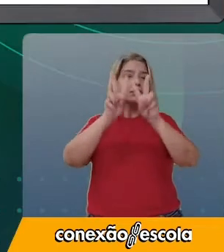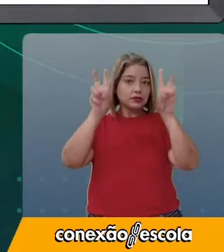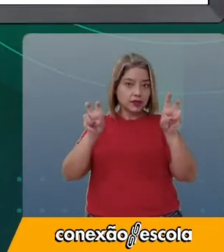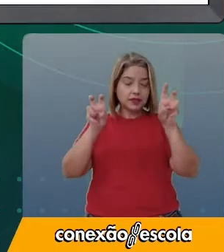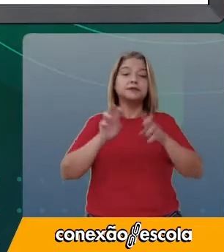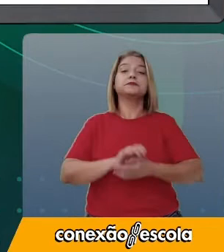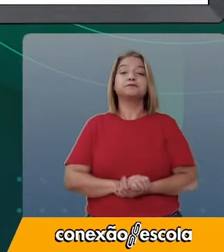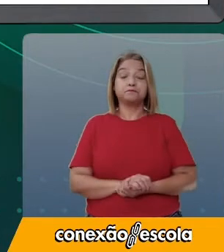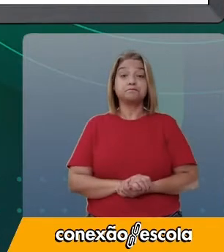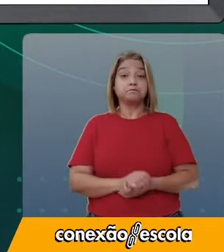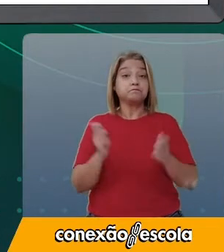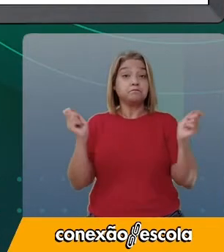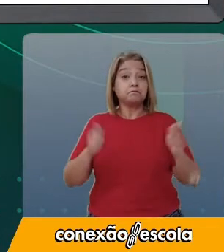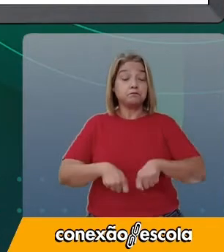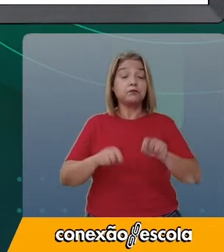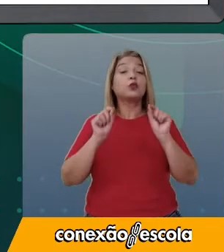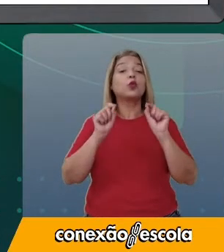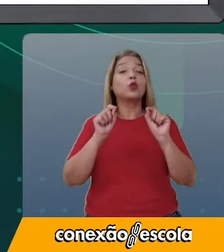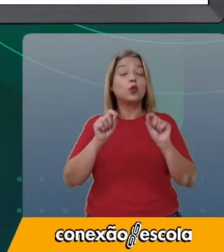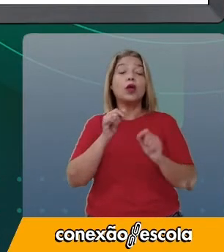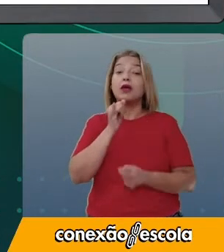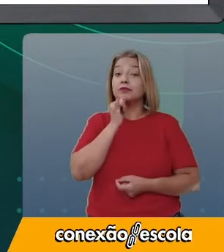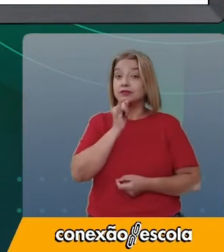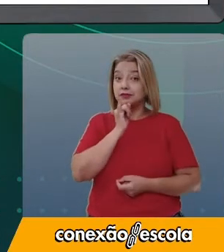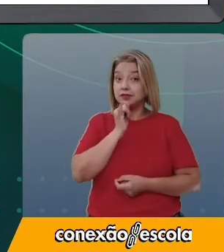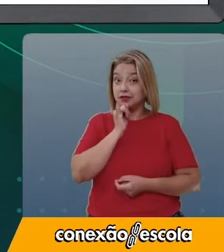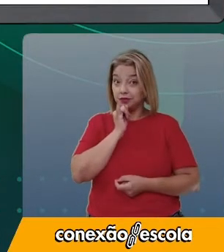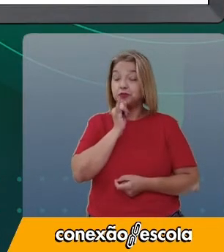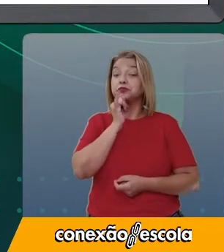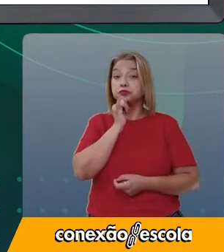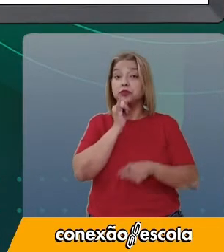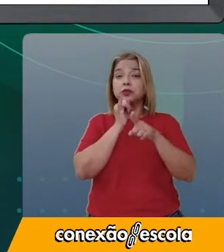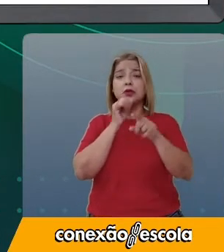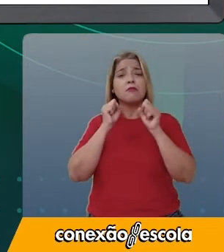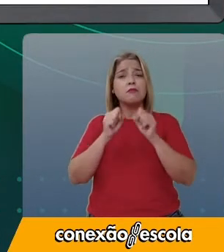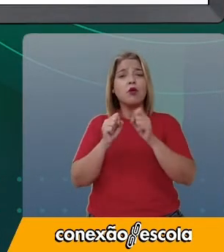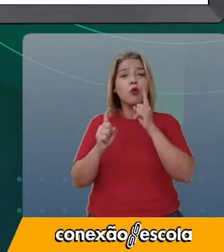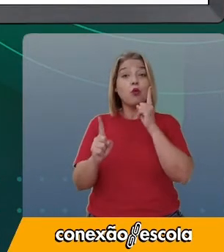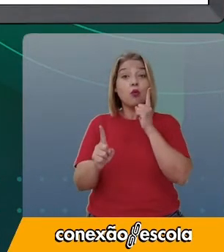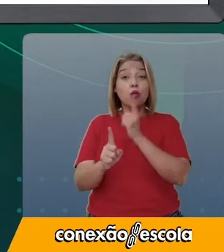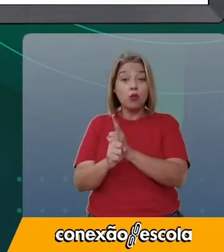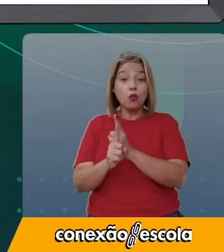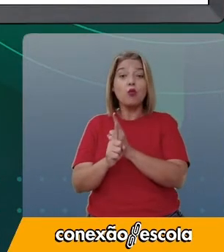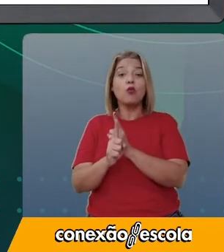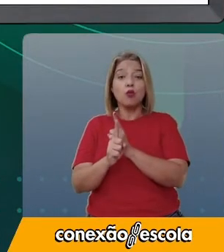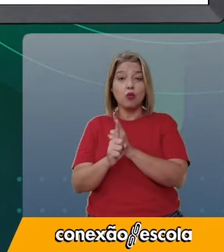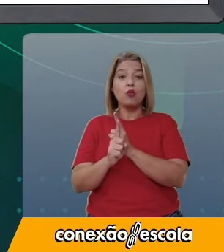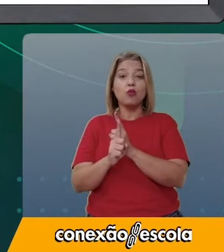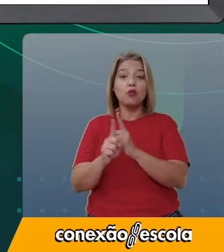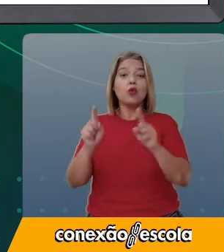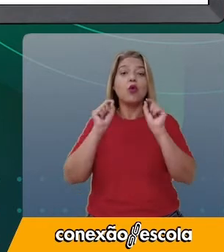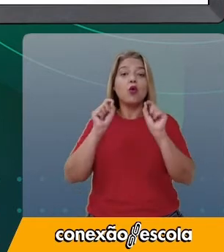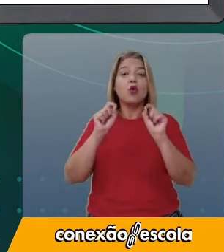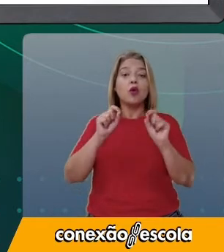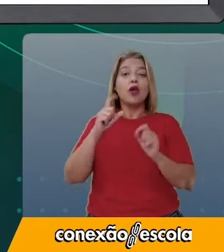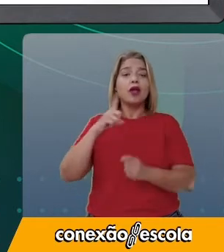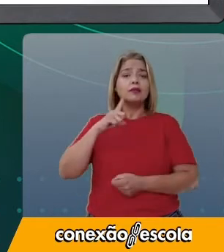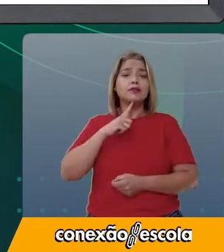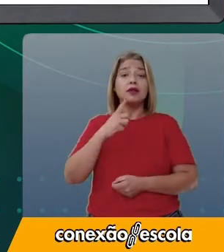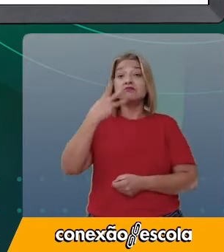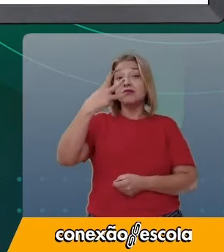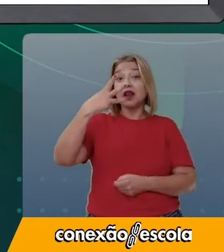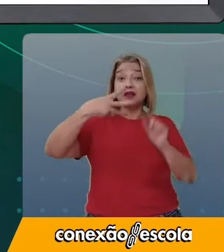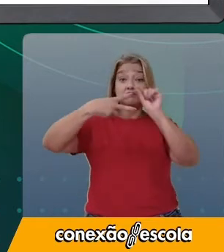É possível, por exemplo, encontrarmos um haikai de apenas